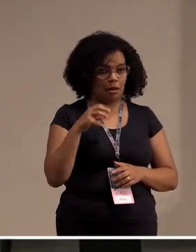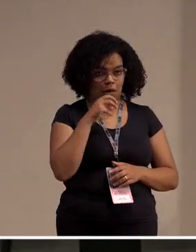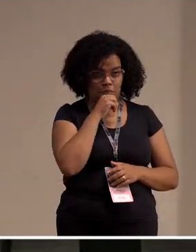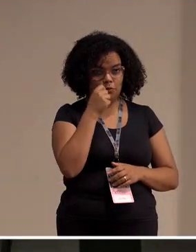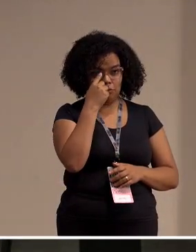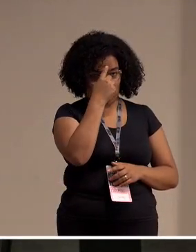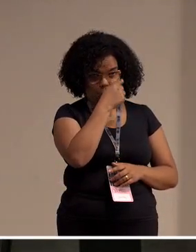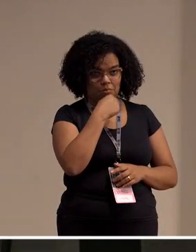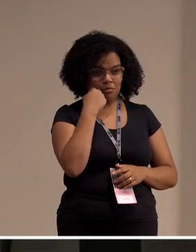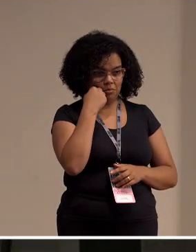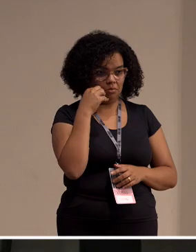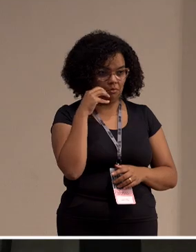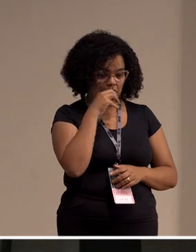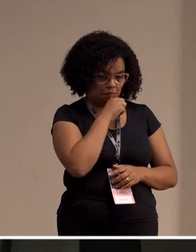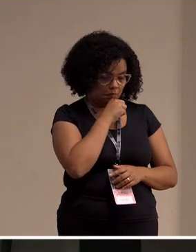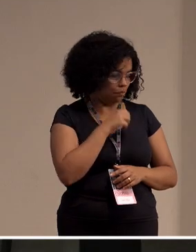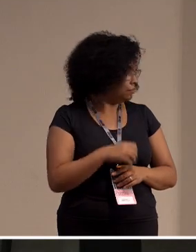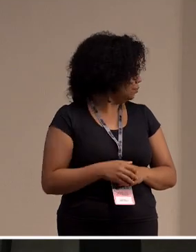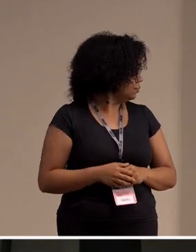Muito rápido.